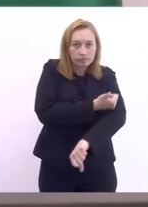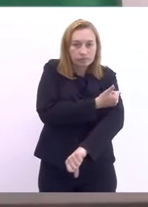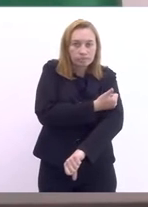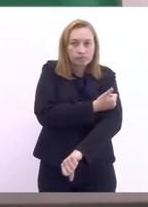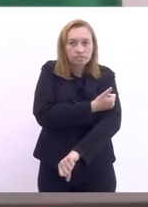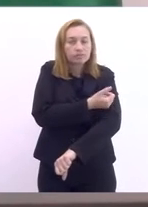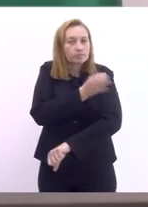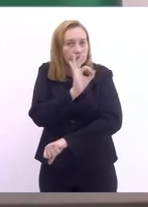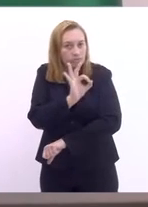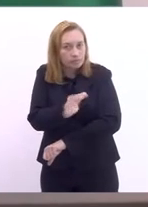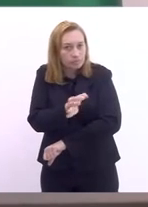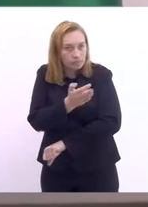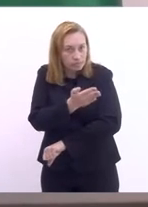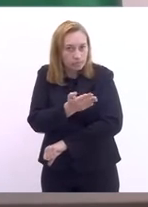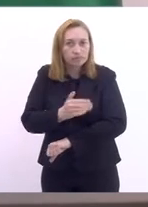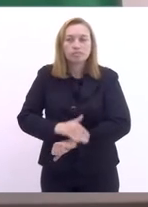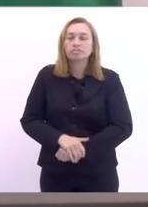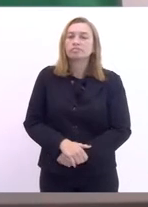especificamente,